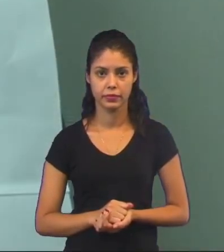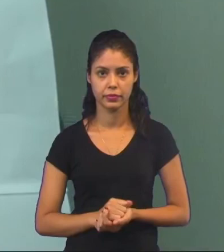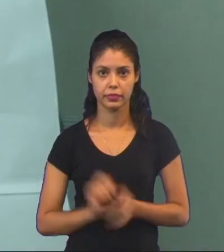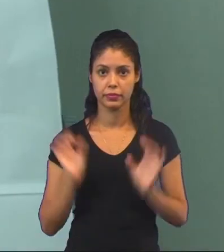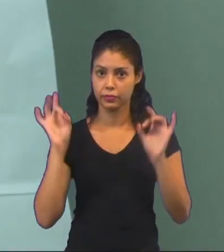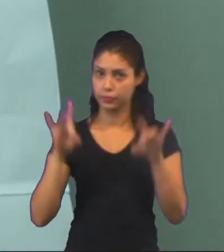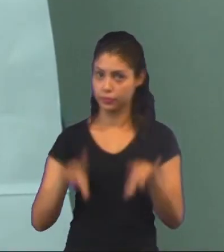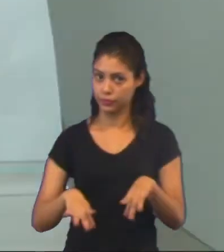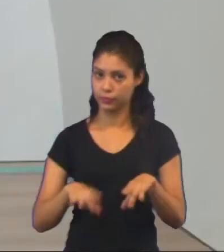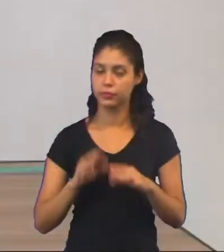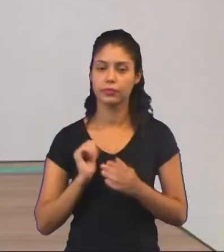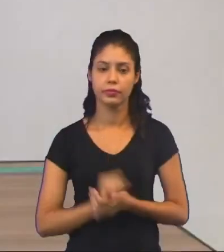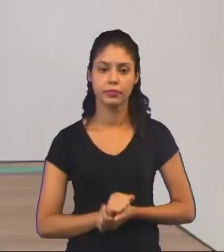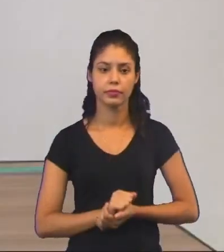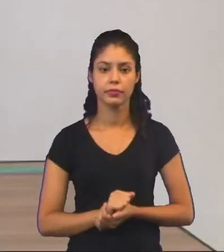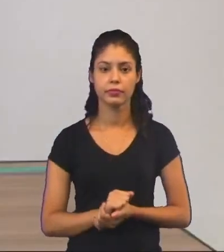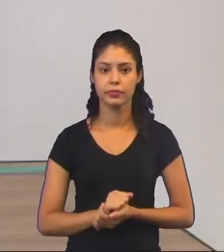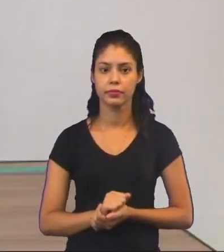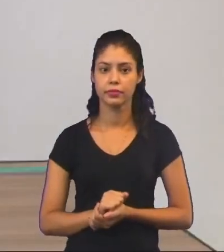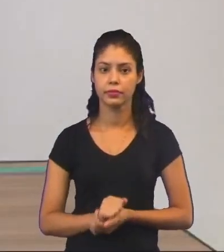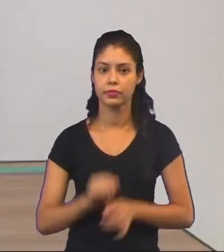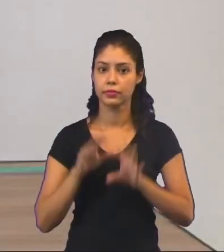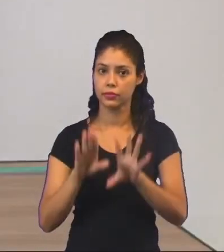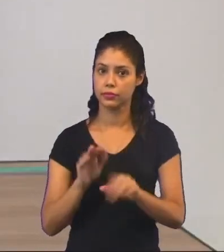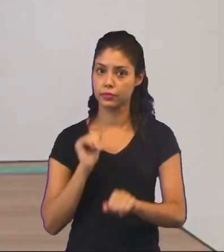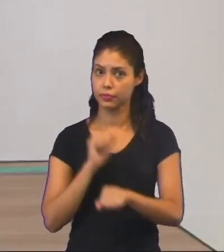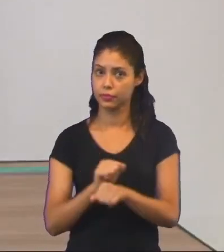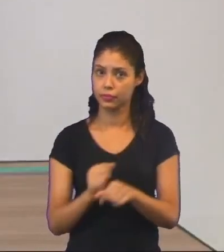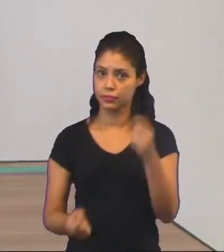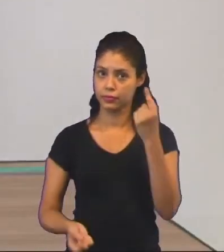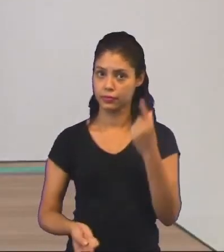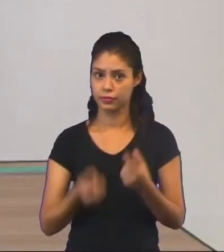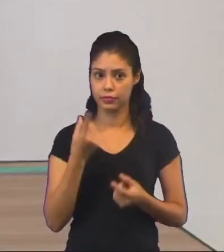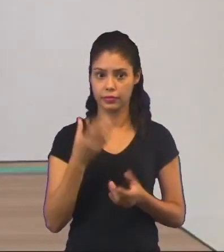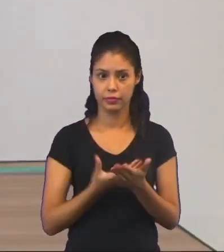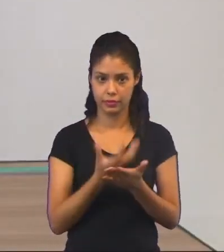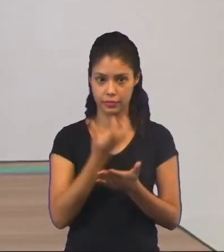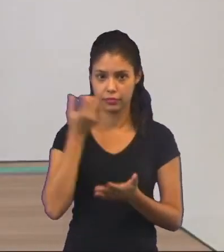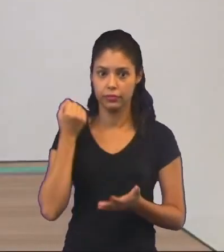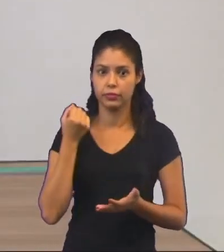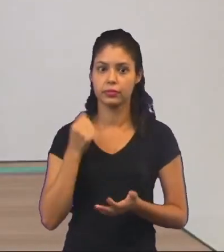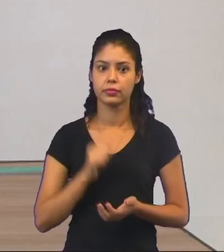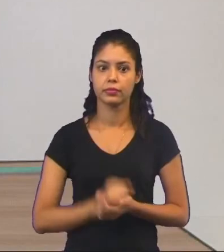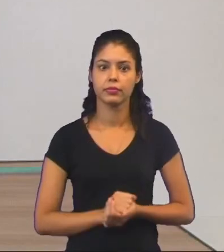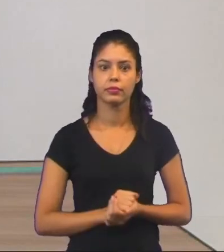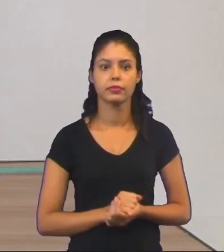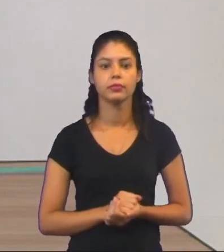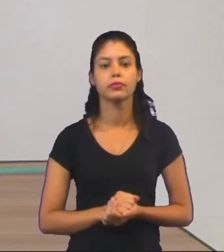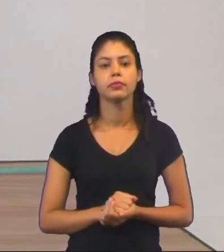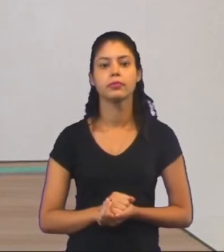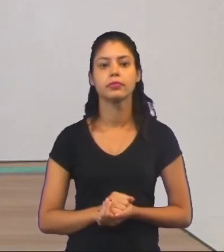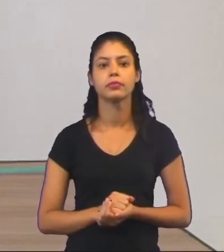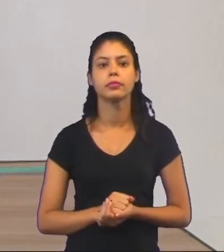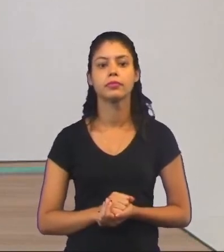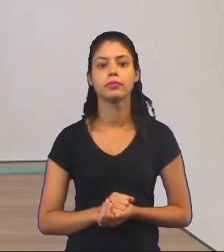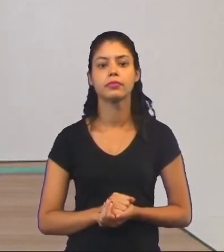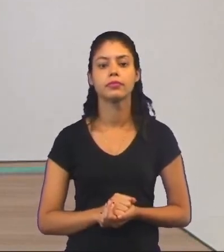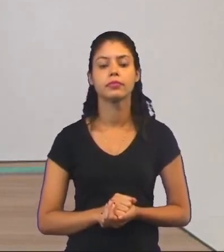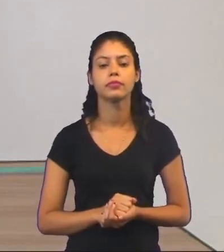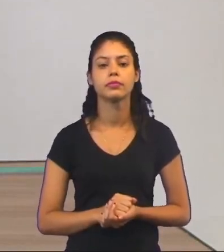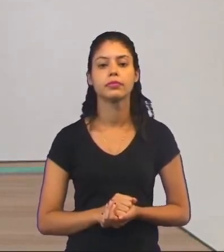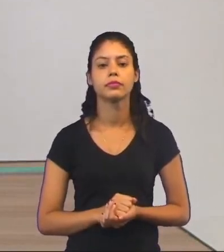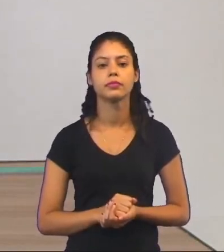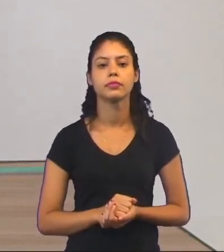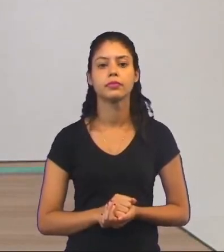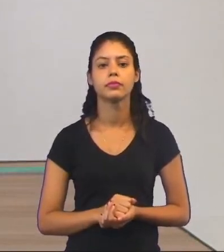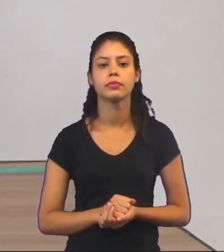E por fim, assim que parar os estouros, você vai retirar, né? De forma que